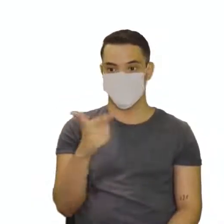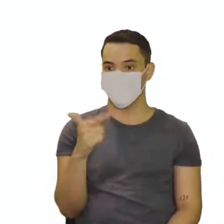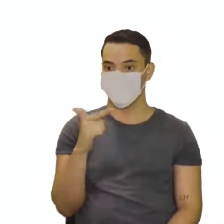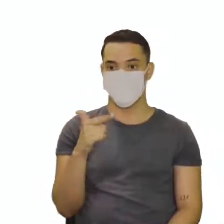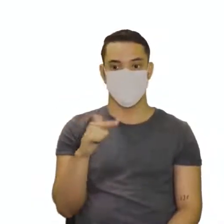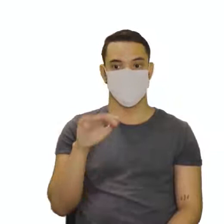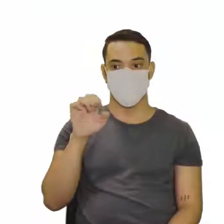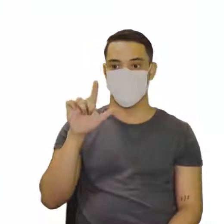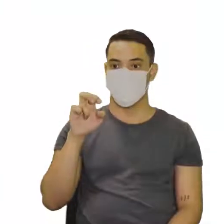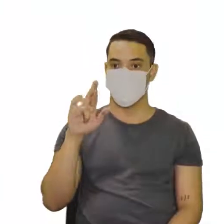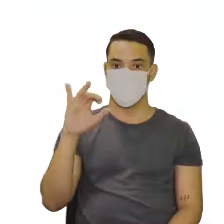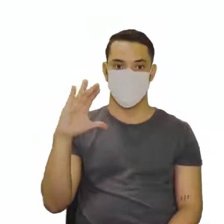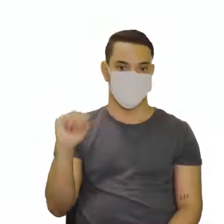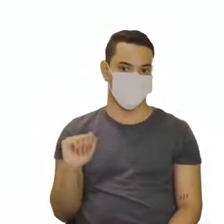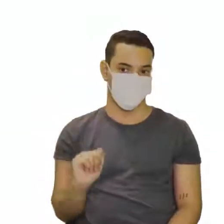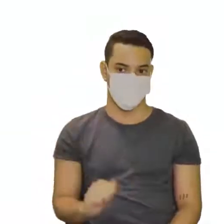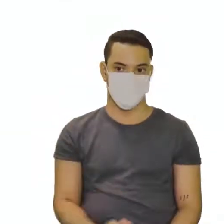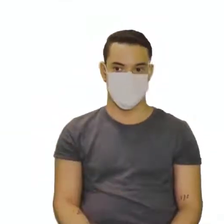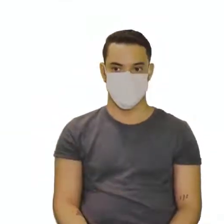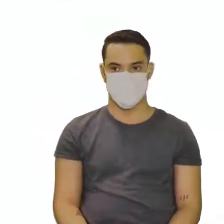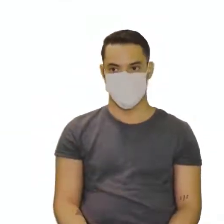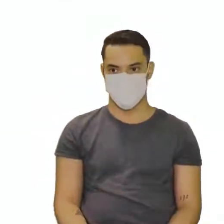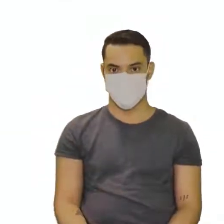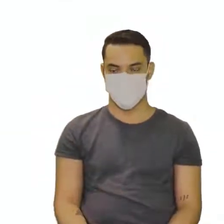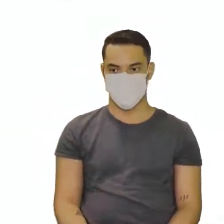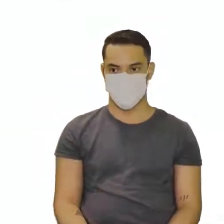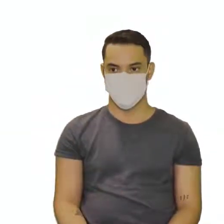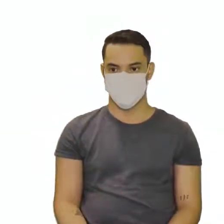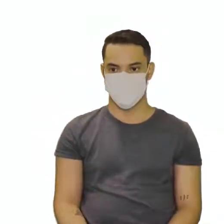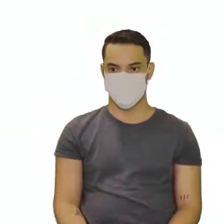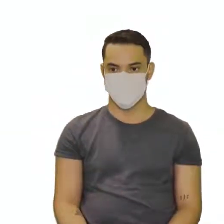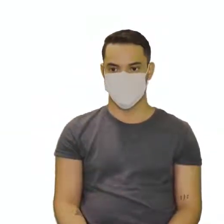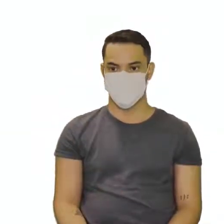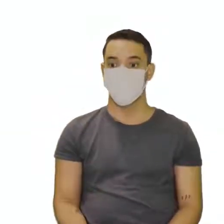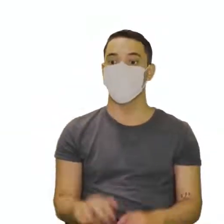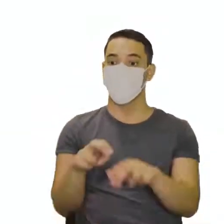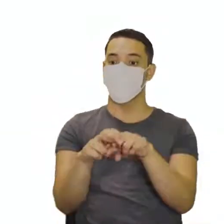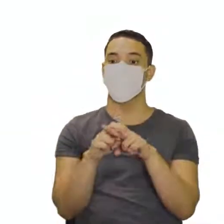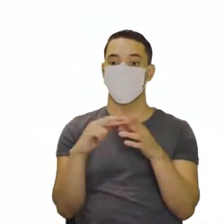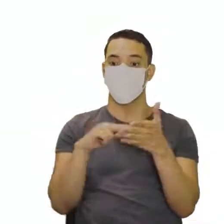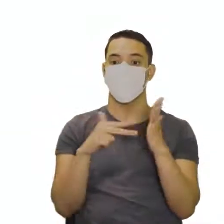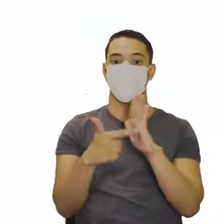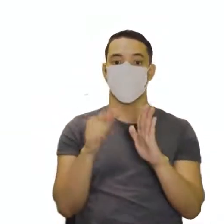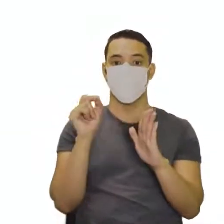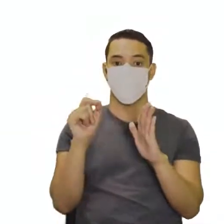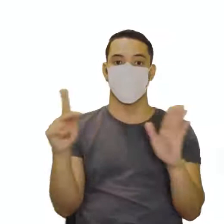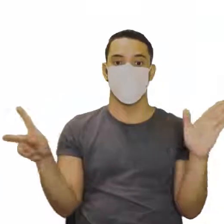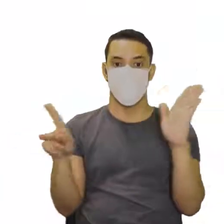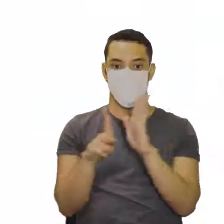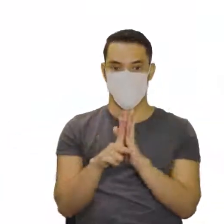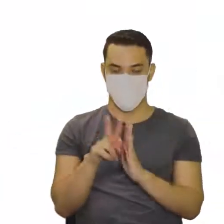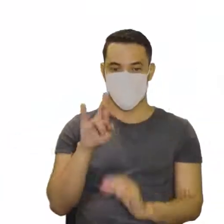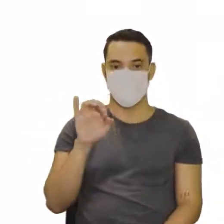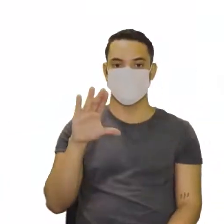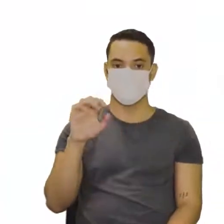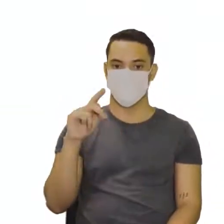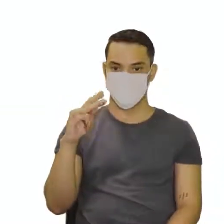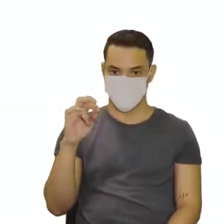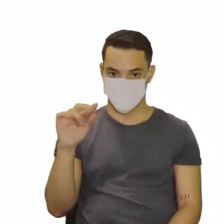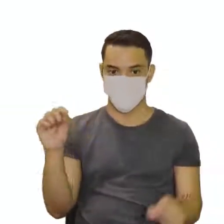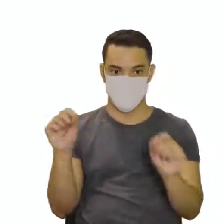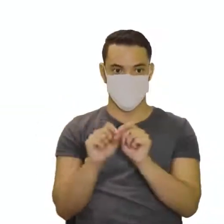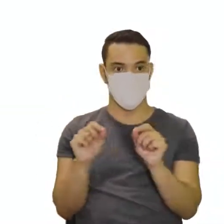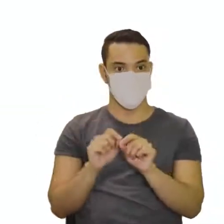Está aí, pessoal, energia não elétrica. E é justamente aí o esquema de um receptor. Ele pega